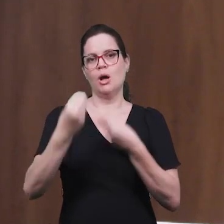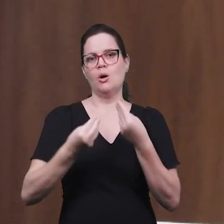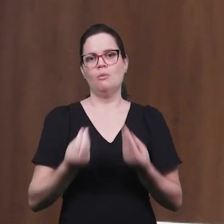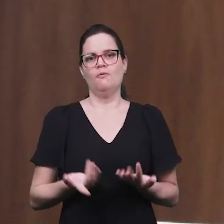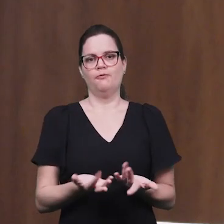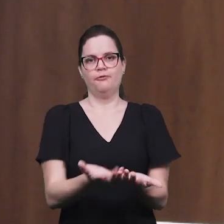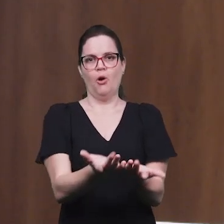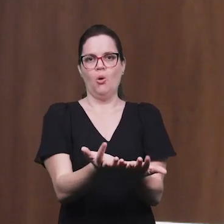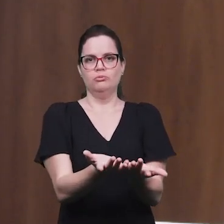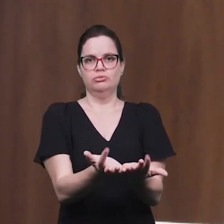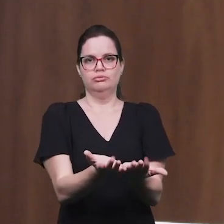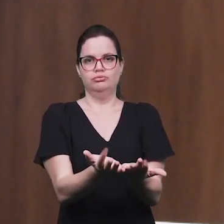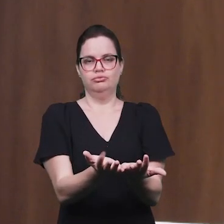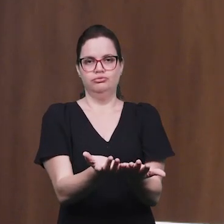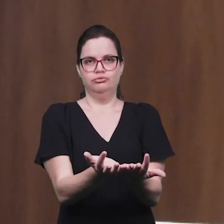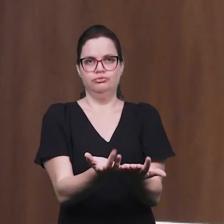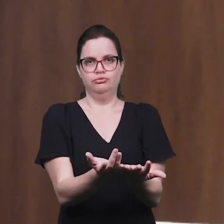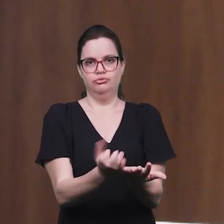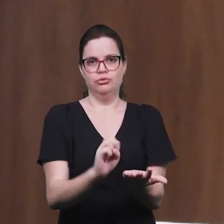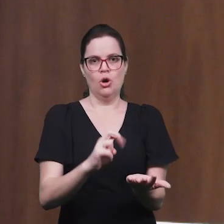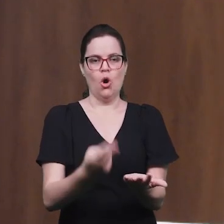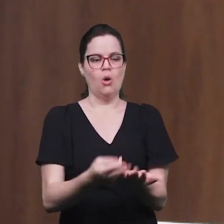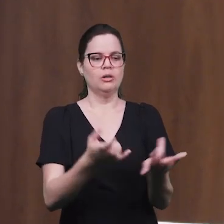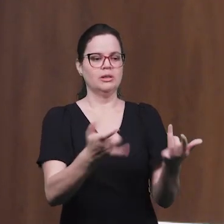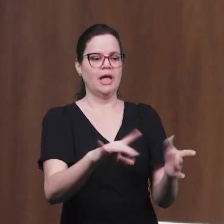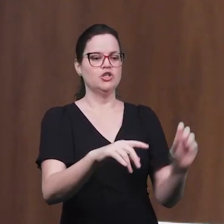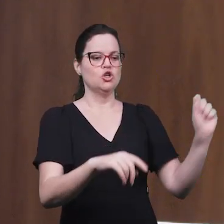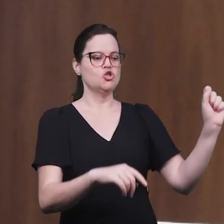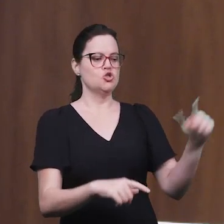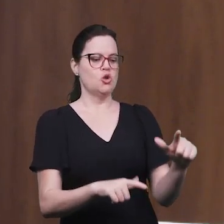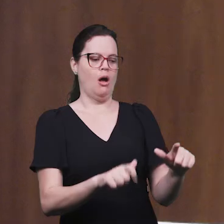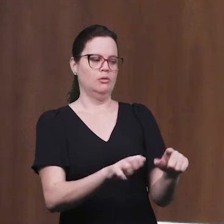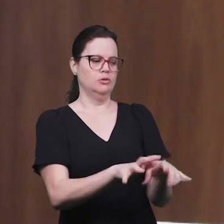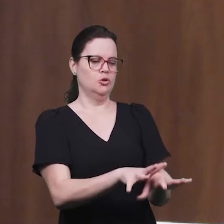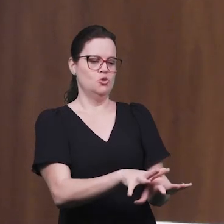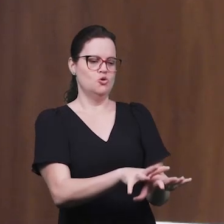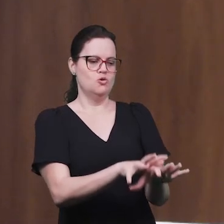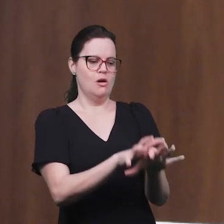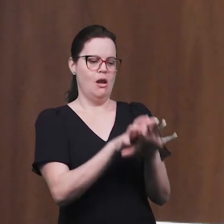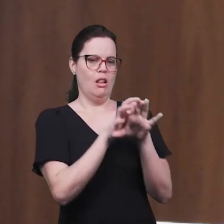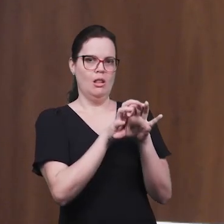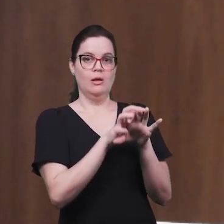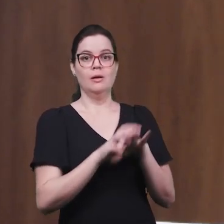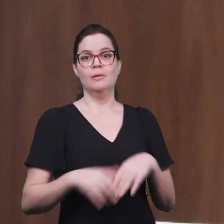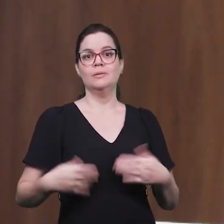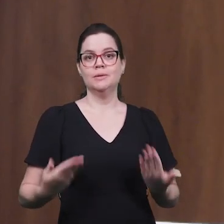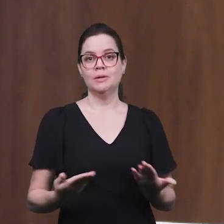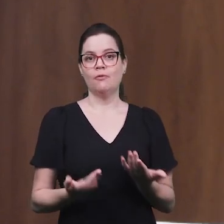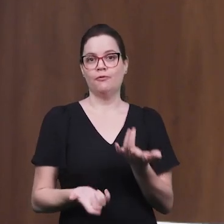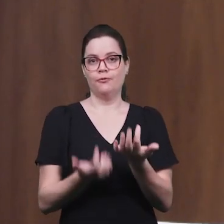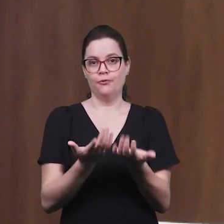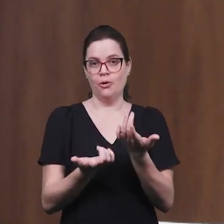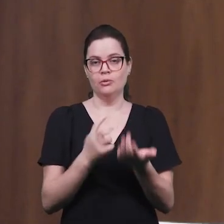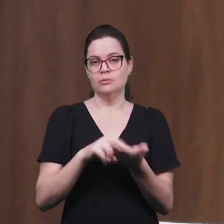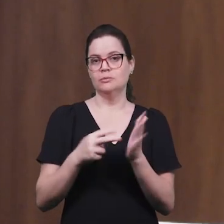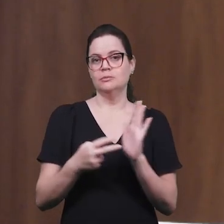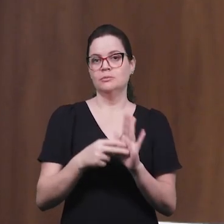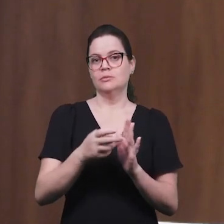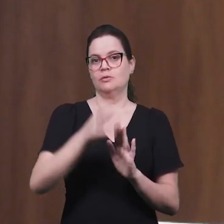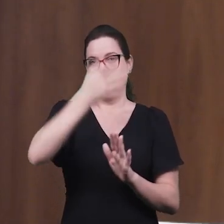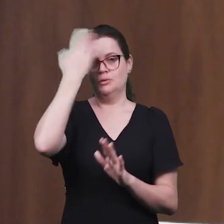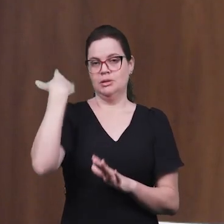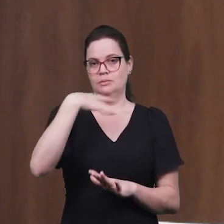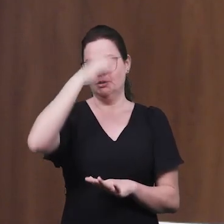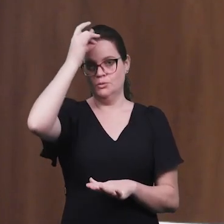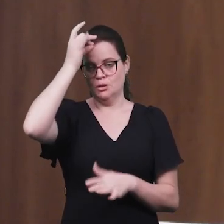gafanhotos assados no fogo ou deixavam-se secar ao sol. O fogo fala do calor do